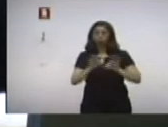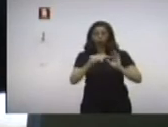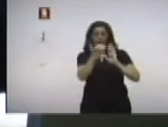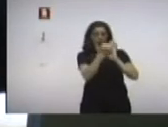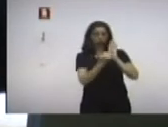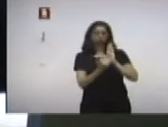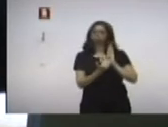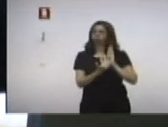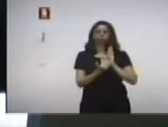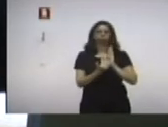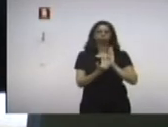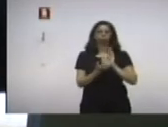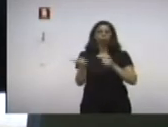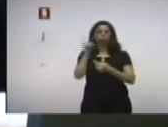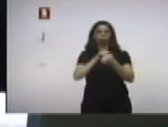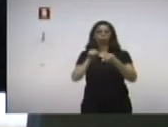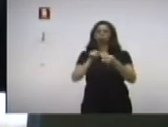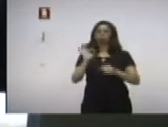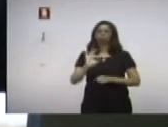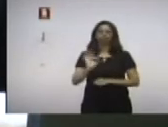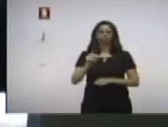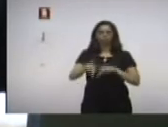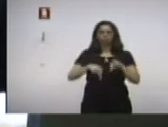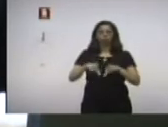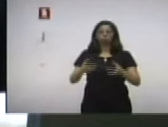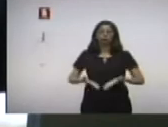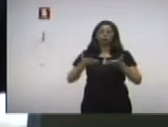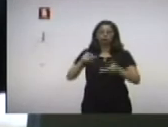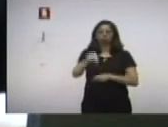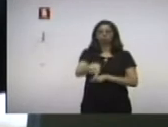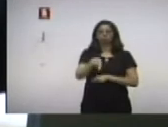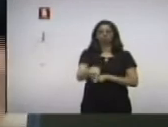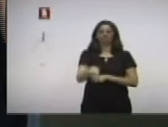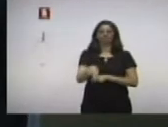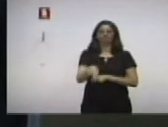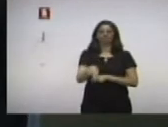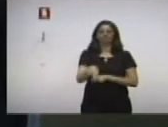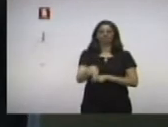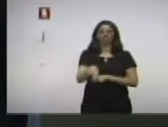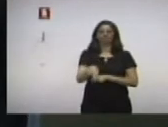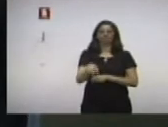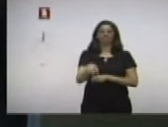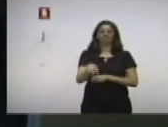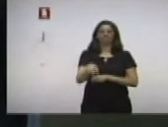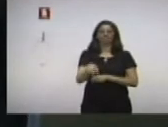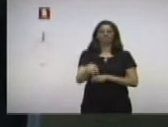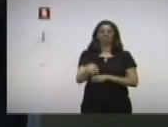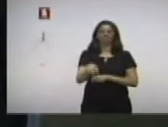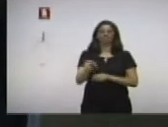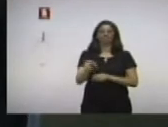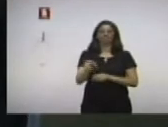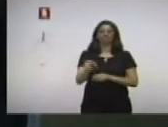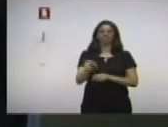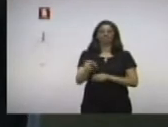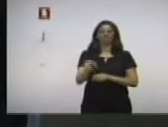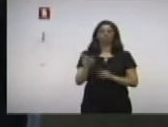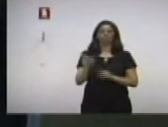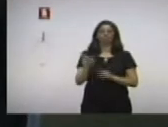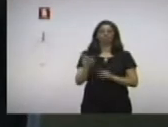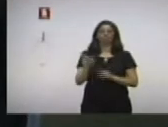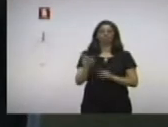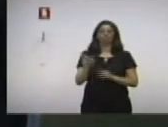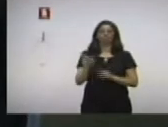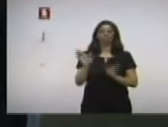e não atingir os objetivos que a população espera dos governantes e Mais Uma Vez reitero pelo